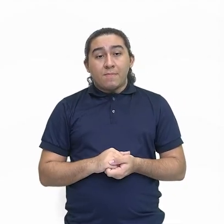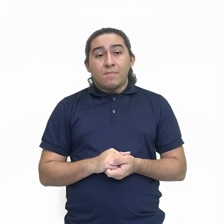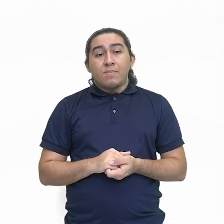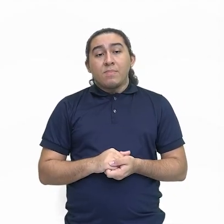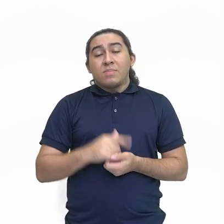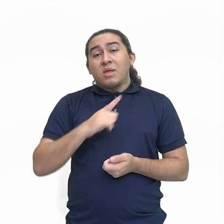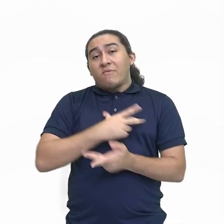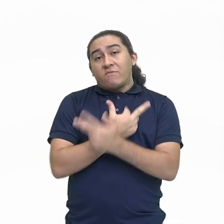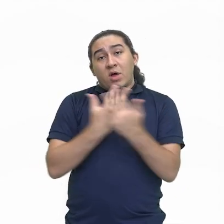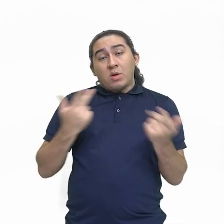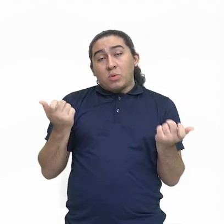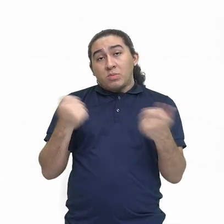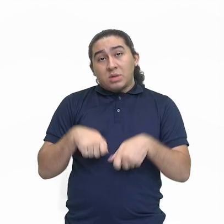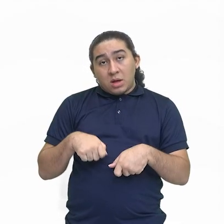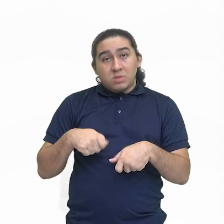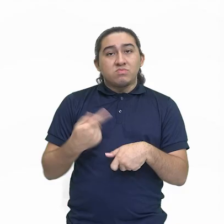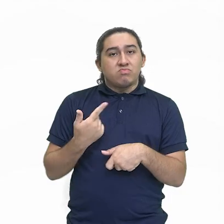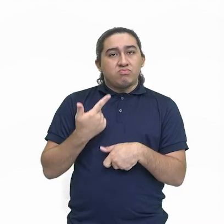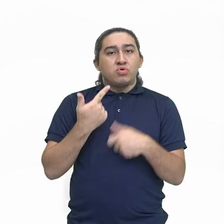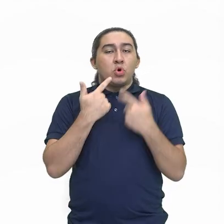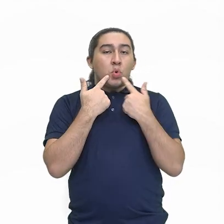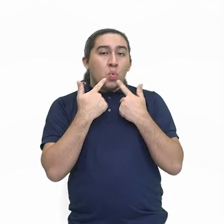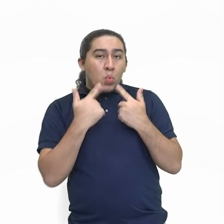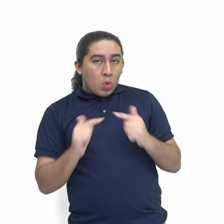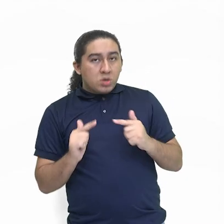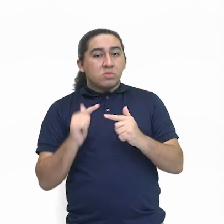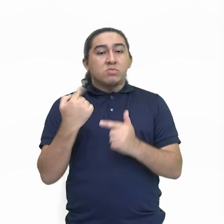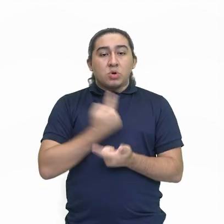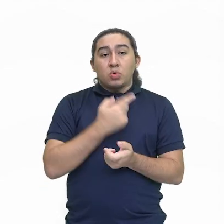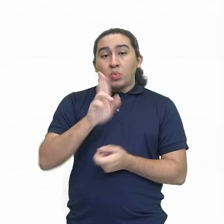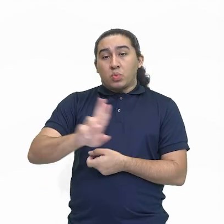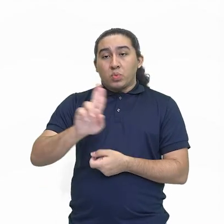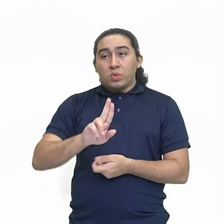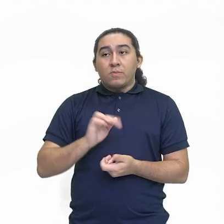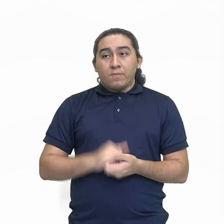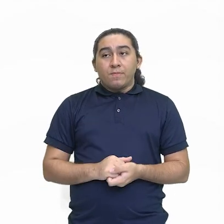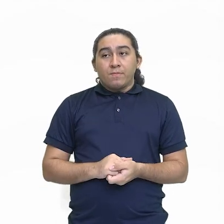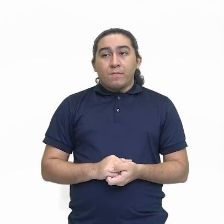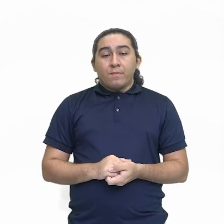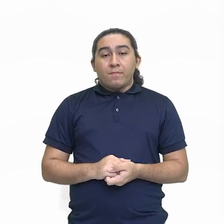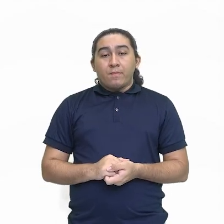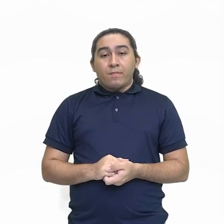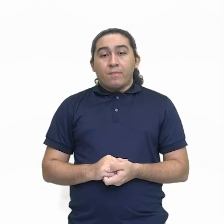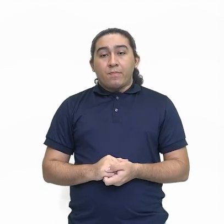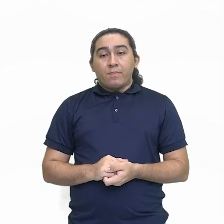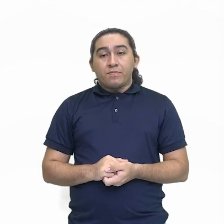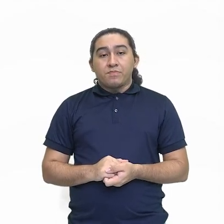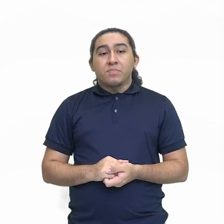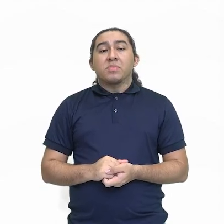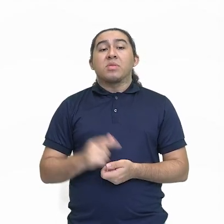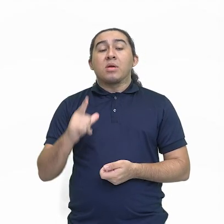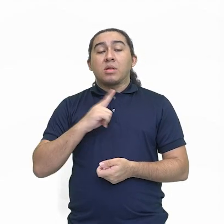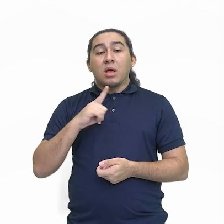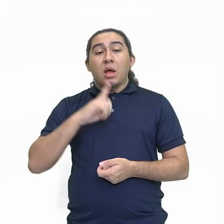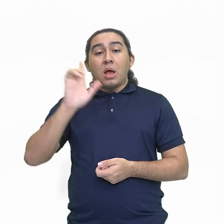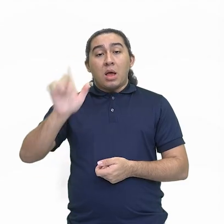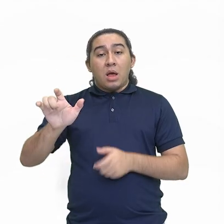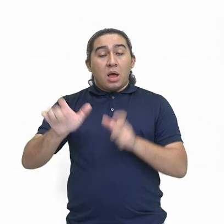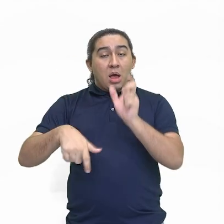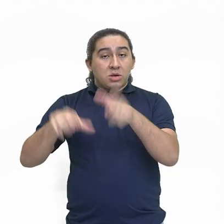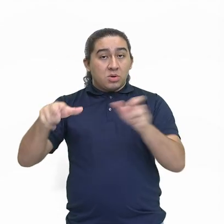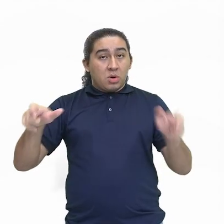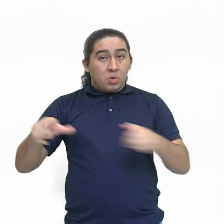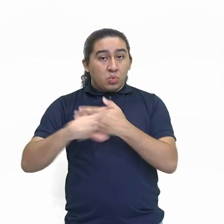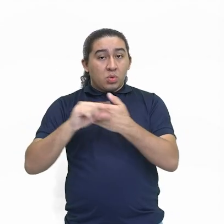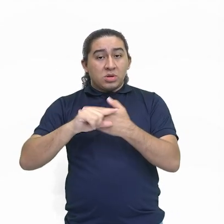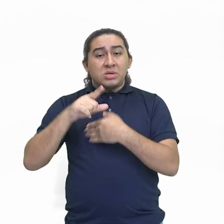mais adiante. Então, os interlocutores sempre têm intenções muito